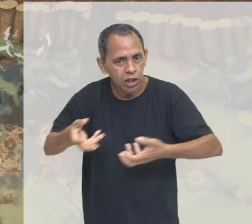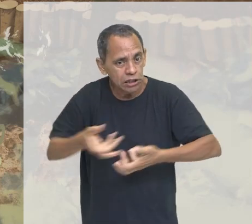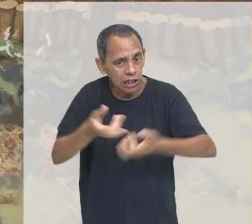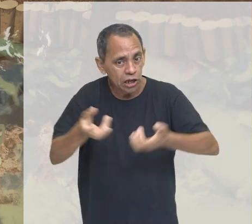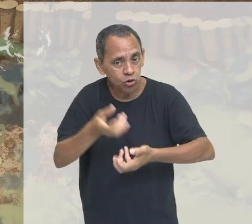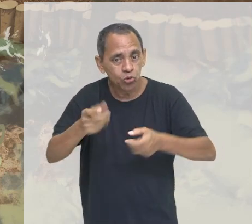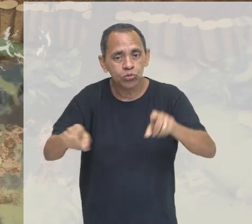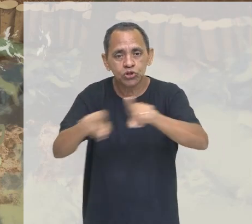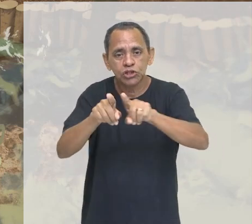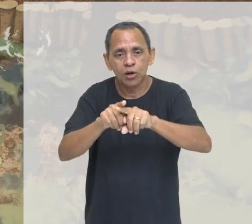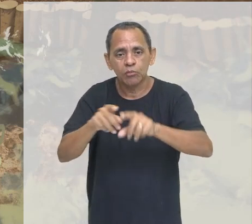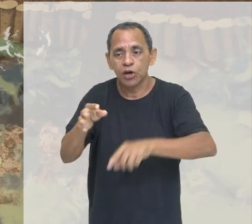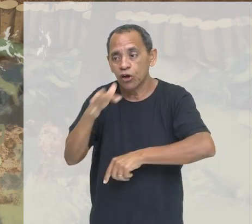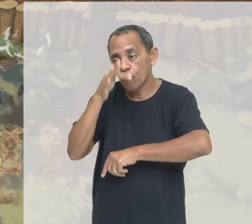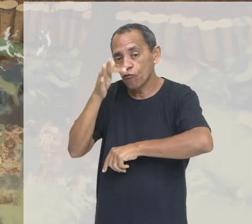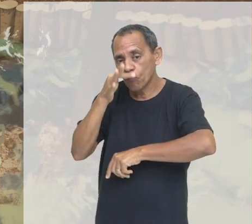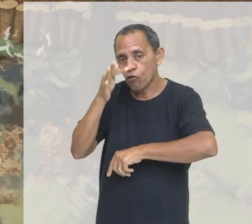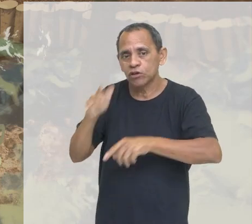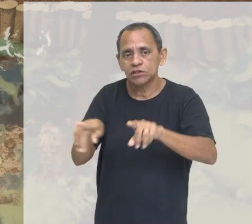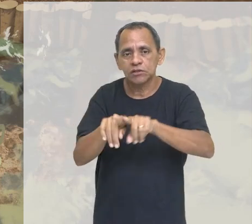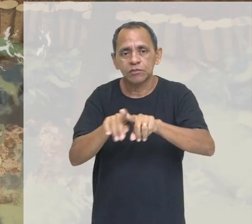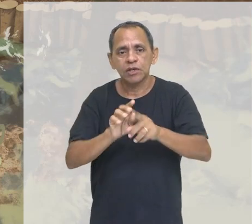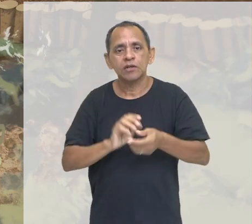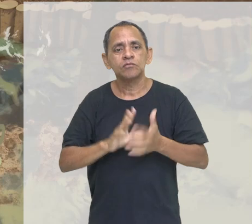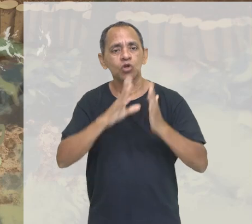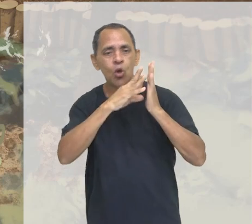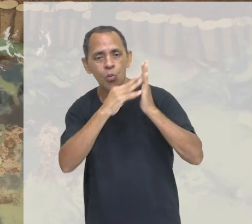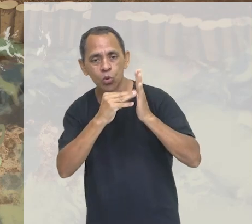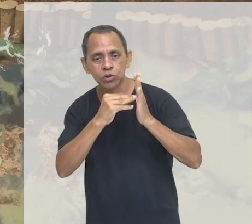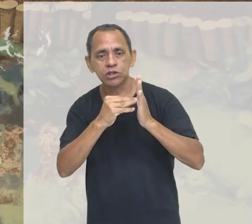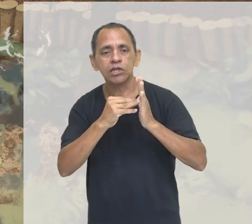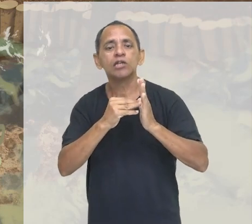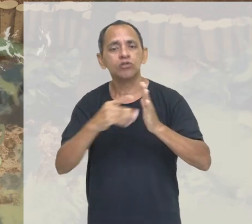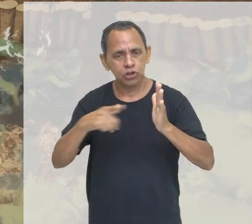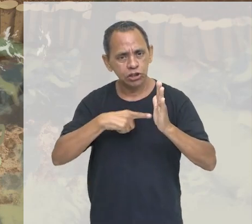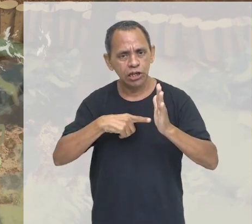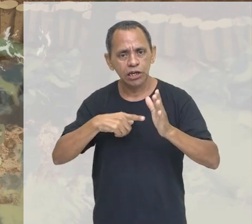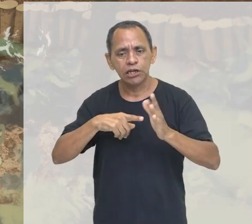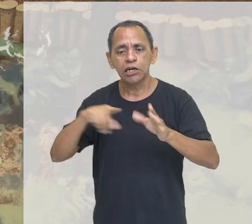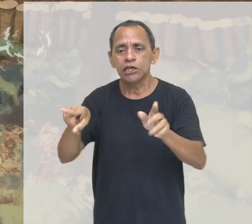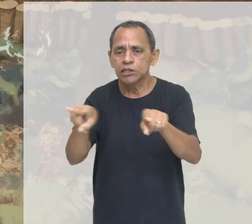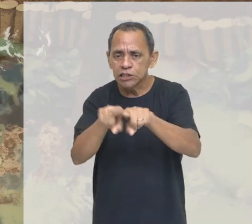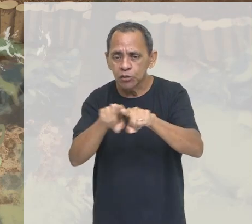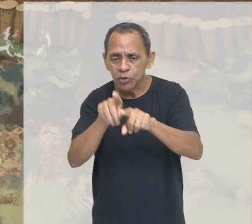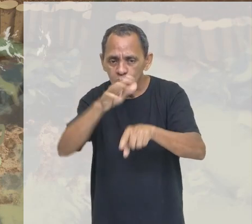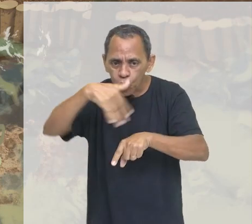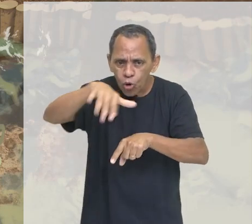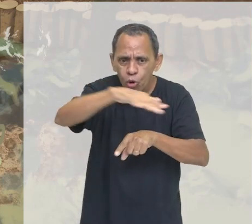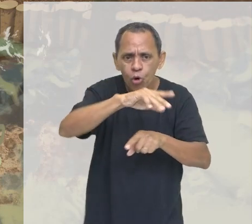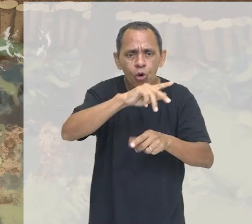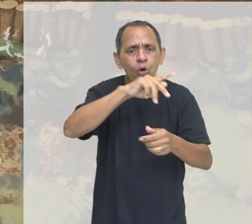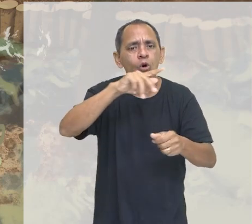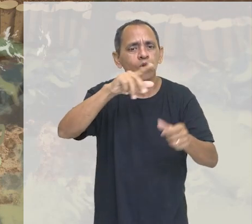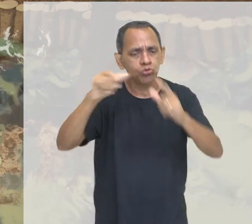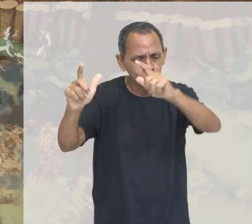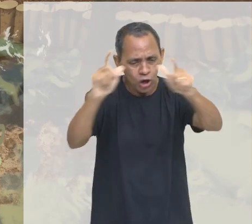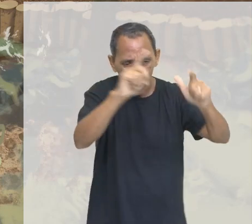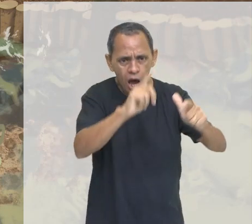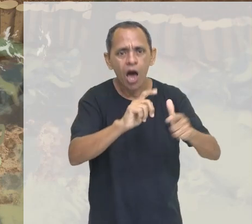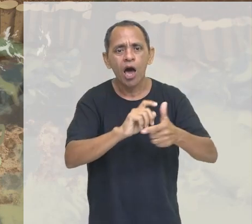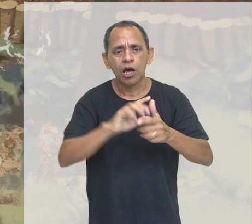de hortaliças. Mas também ele é um modelo exitoso em outras partes do mundo, como a Ásia, a